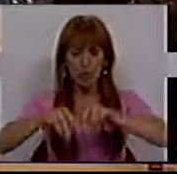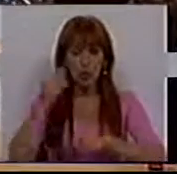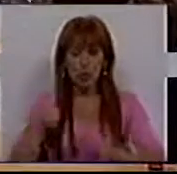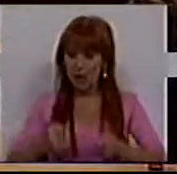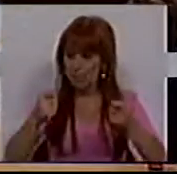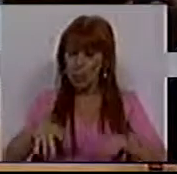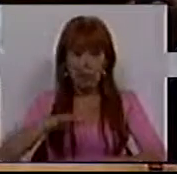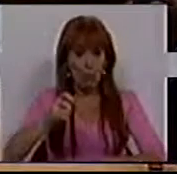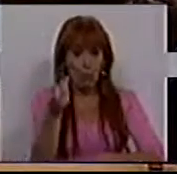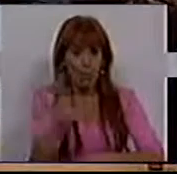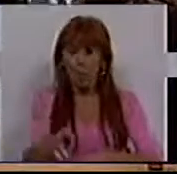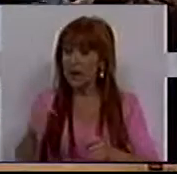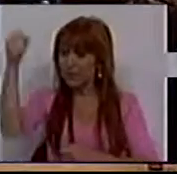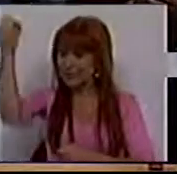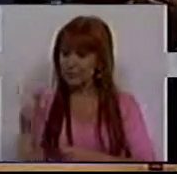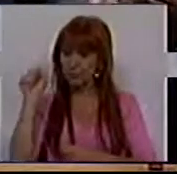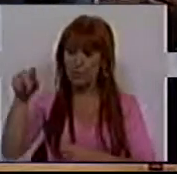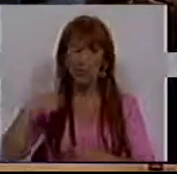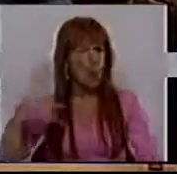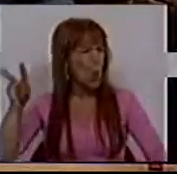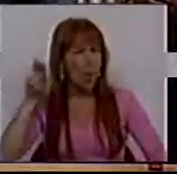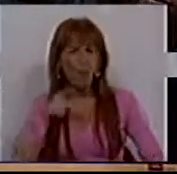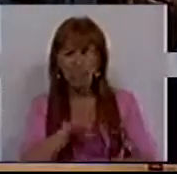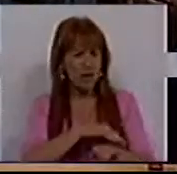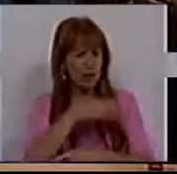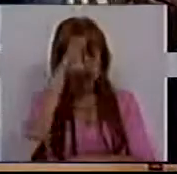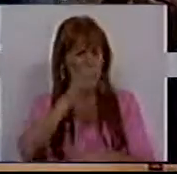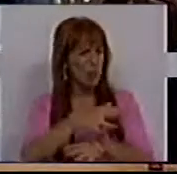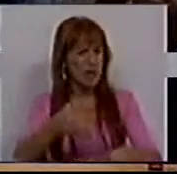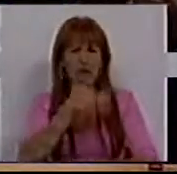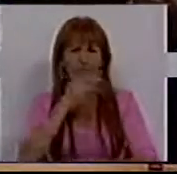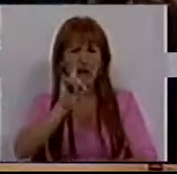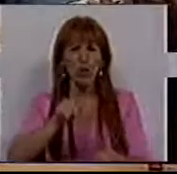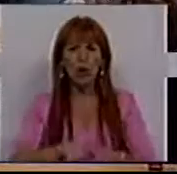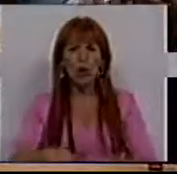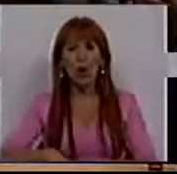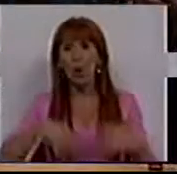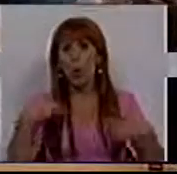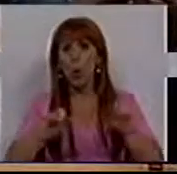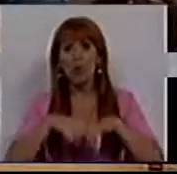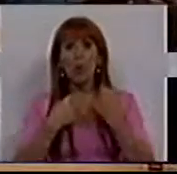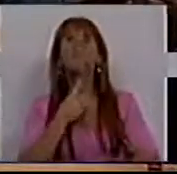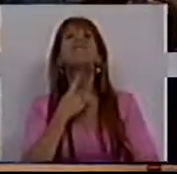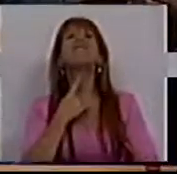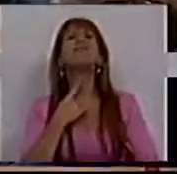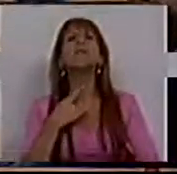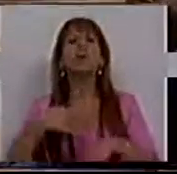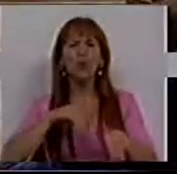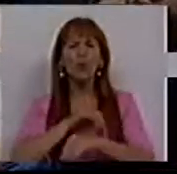apostas, sobre póquer, sobre casinos, e eu não ouvi um membro do Governo ou da maioria falar da chaga social que é o vício do